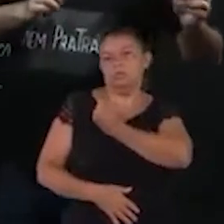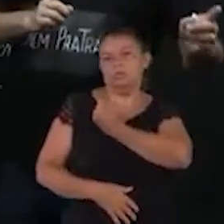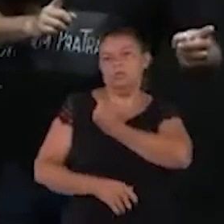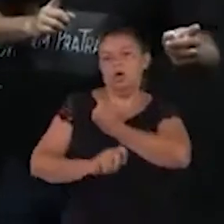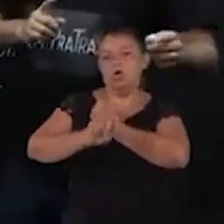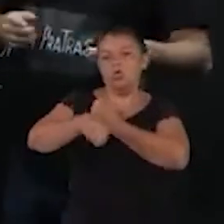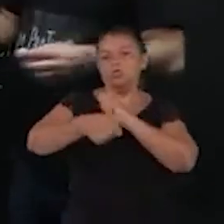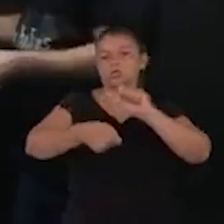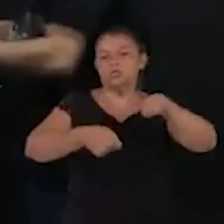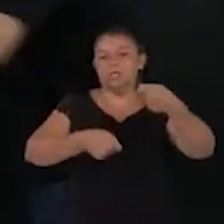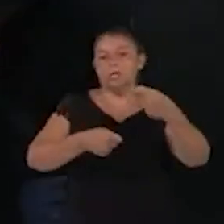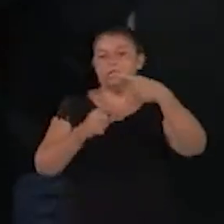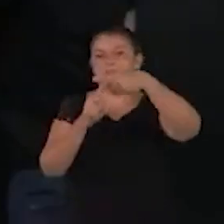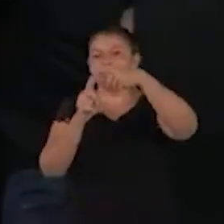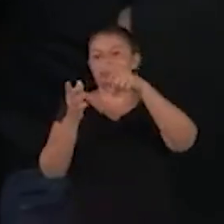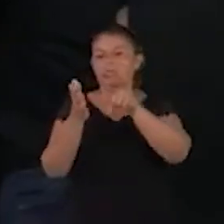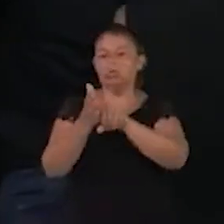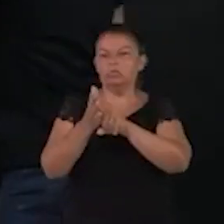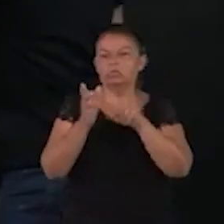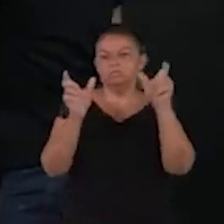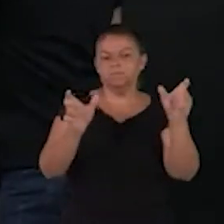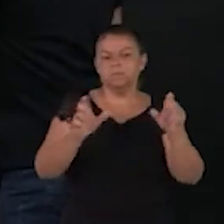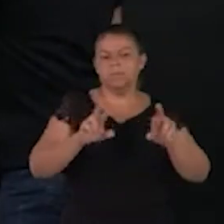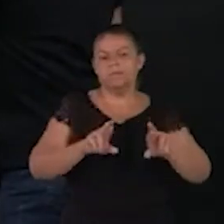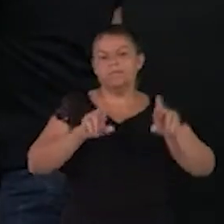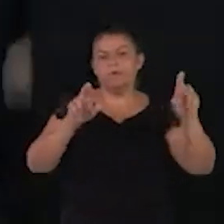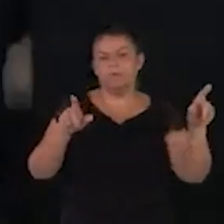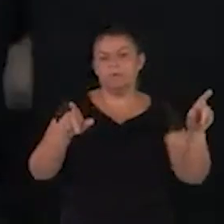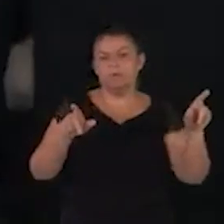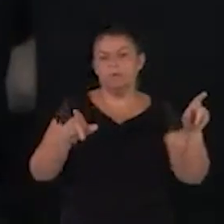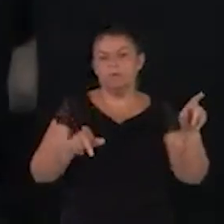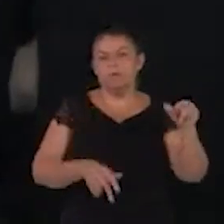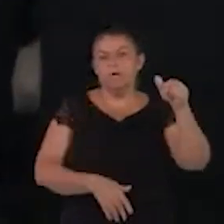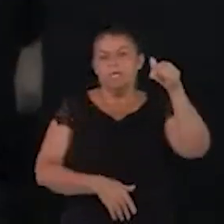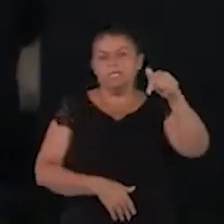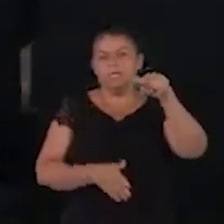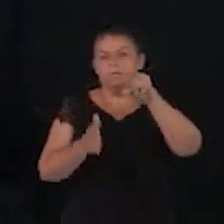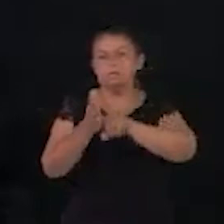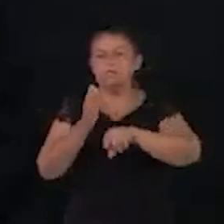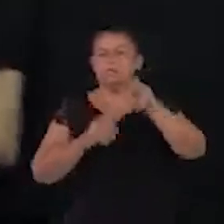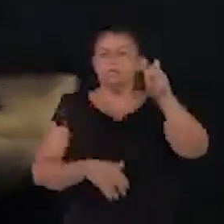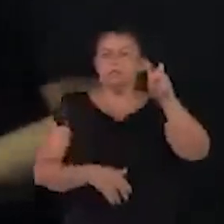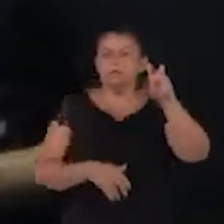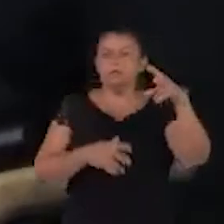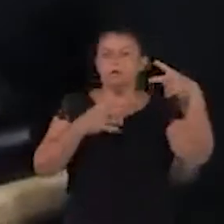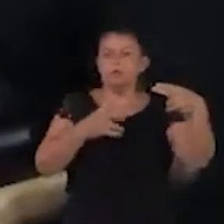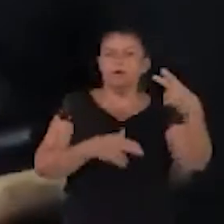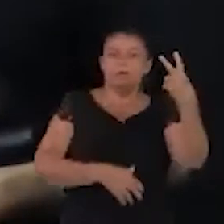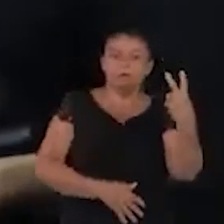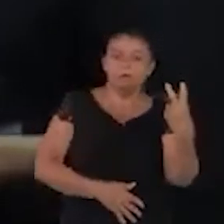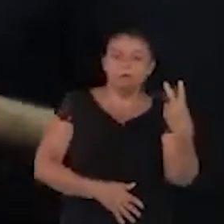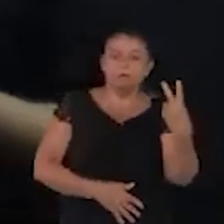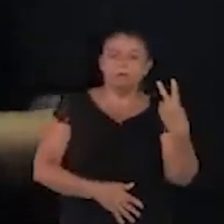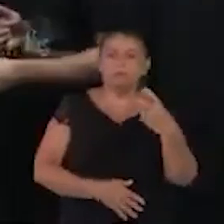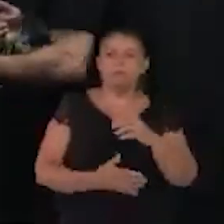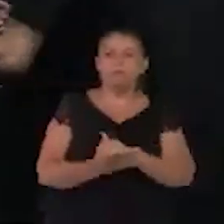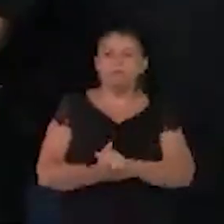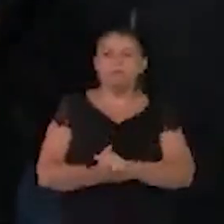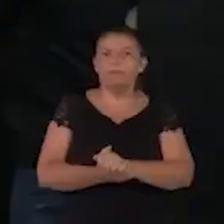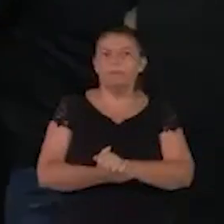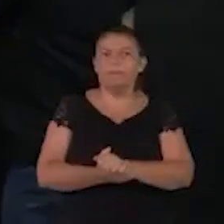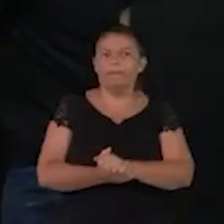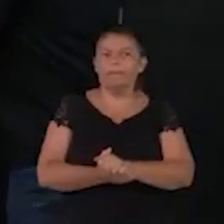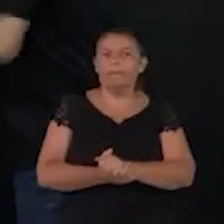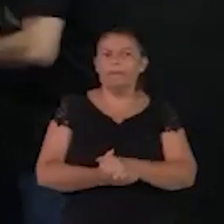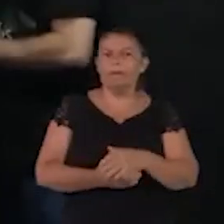sinais diferentes. Automaticamente, então, 7 menos 5 é igual a 2. Mas vem